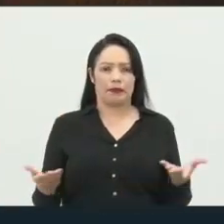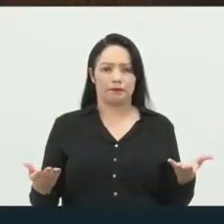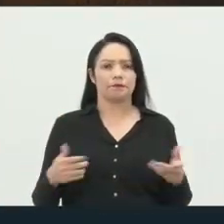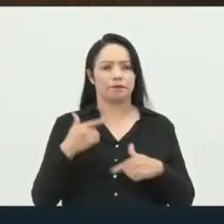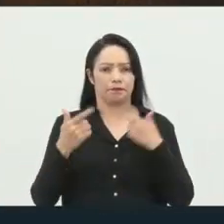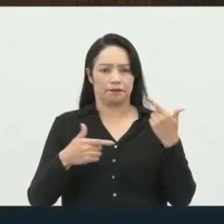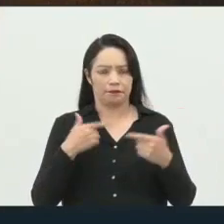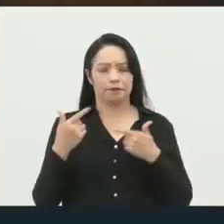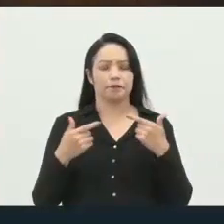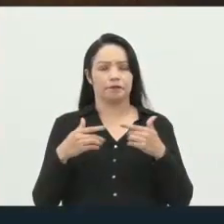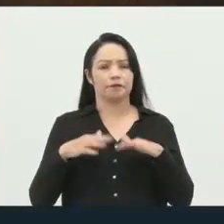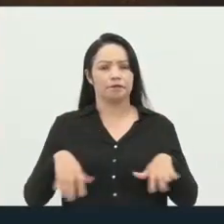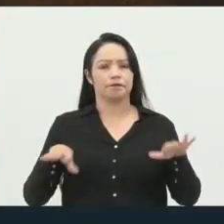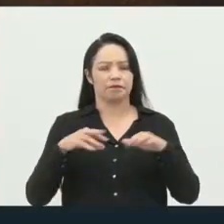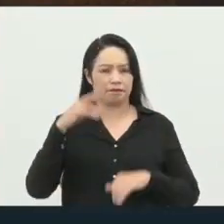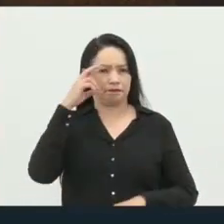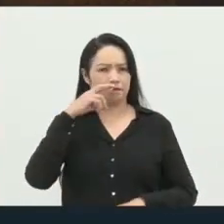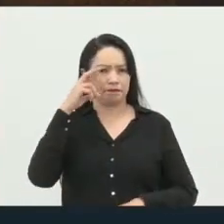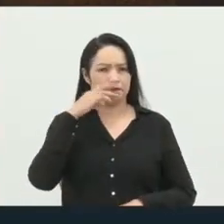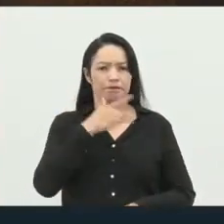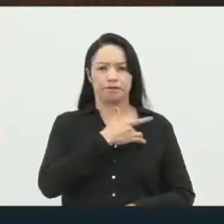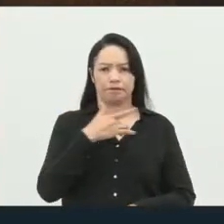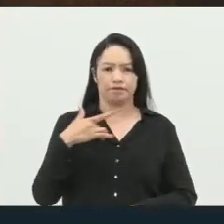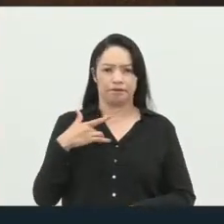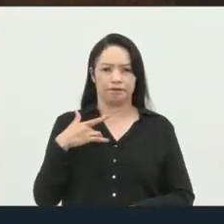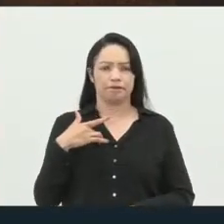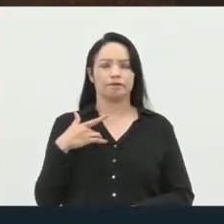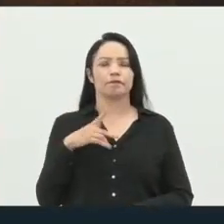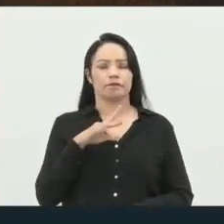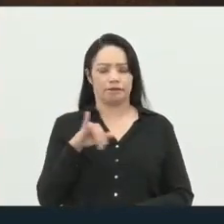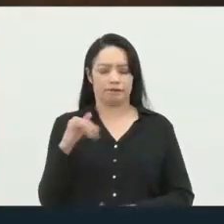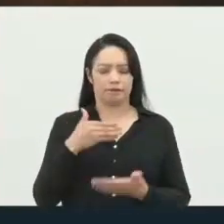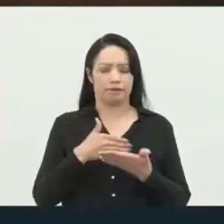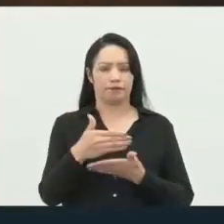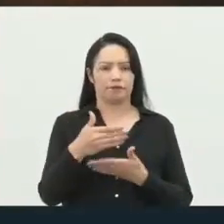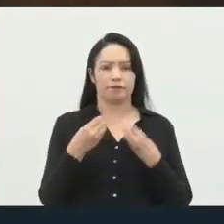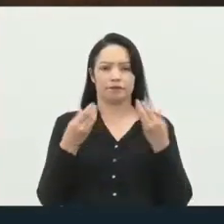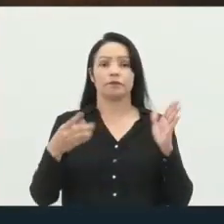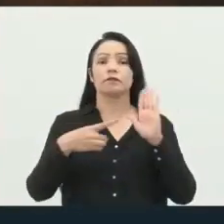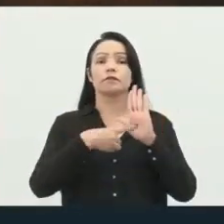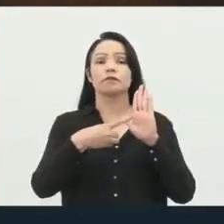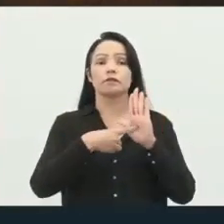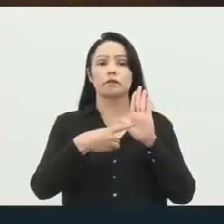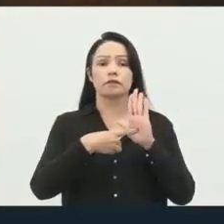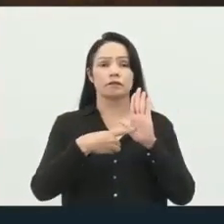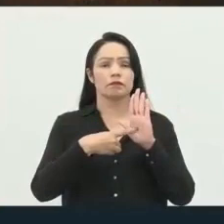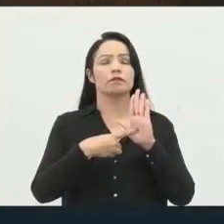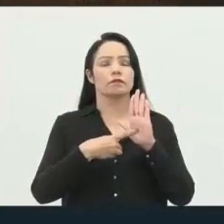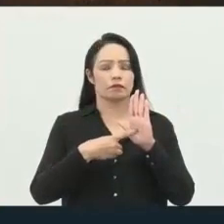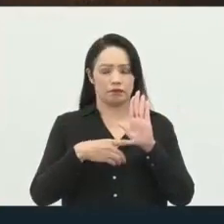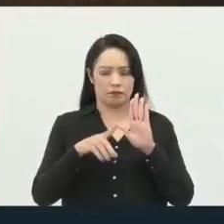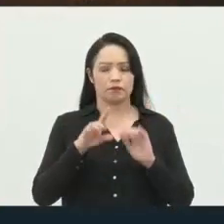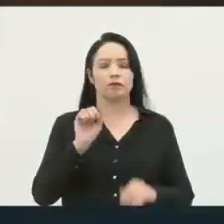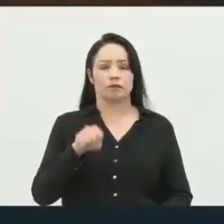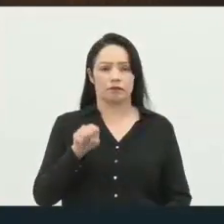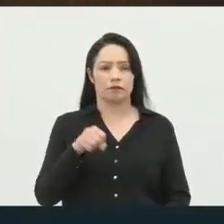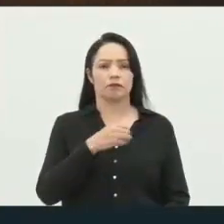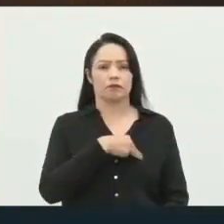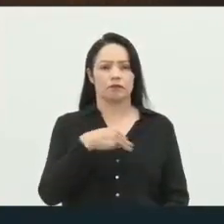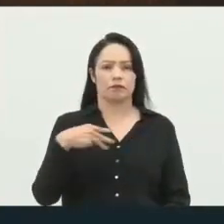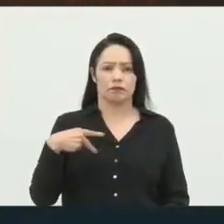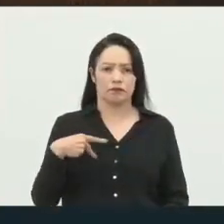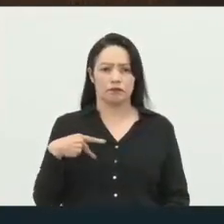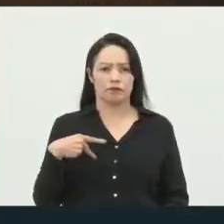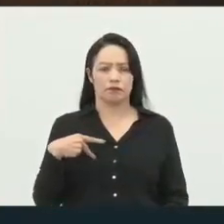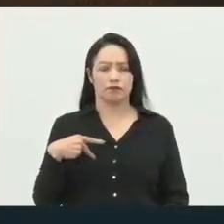vai continuar fiscalizando questão da saúde a gente vai começar agora oferecer denúncias cada vez mais sim agora pro Ministério Público Ministério